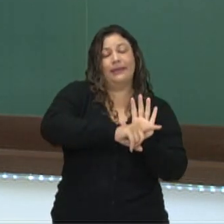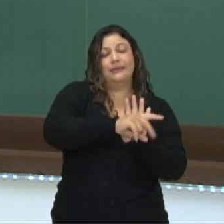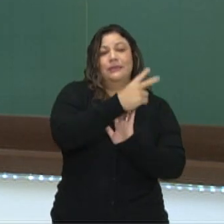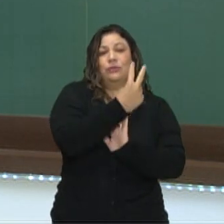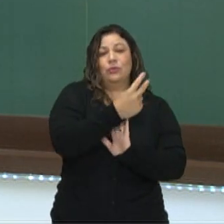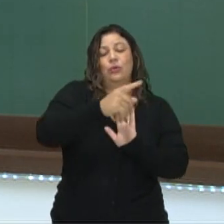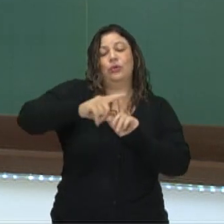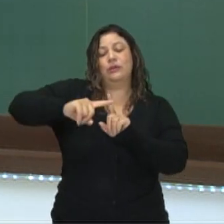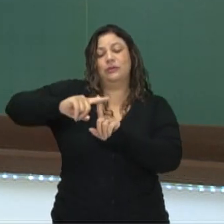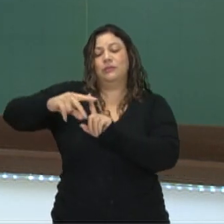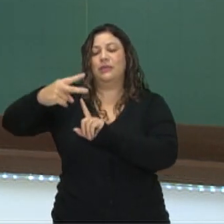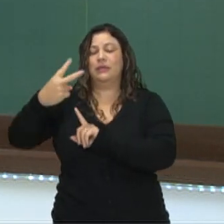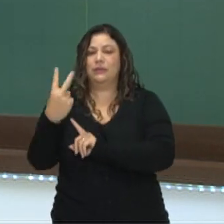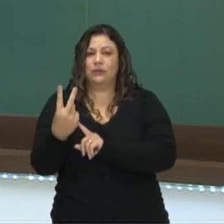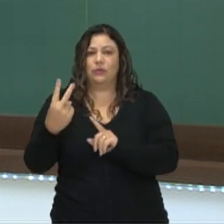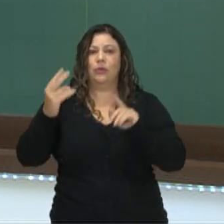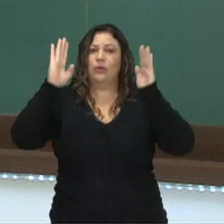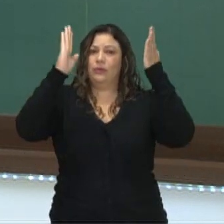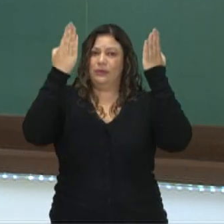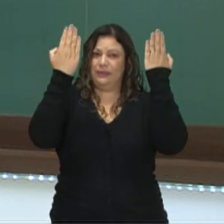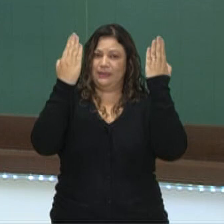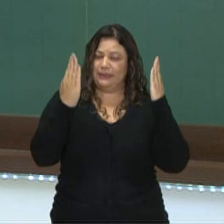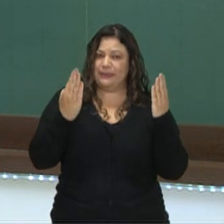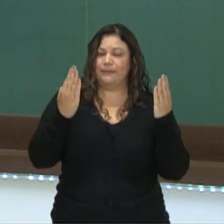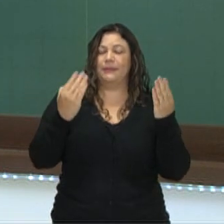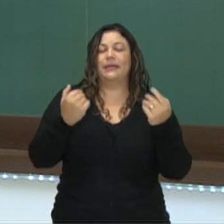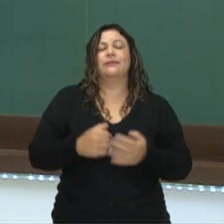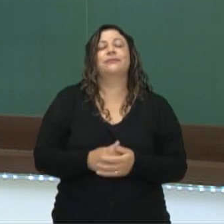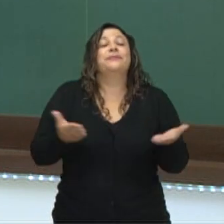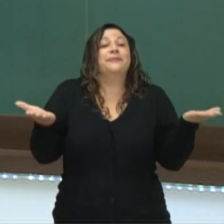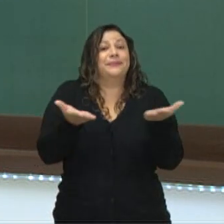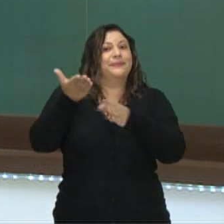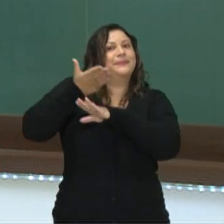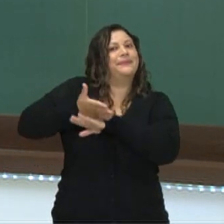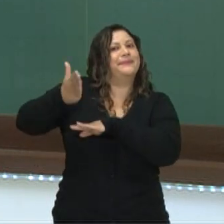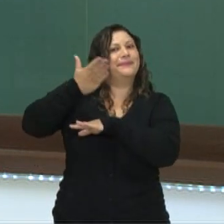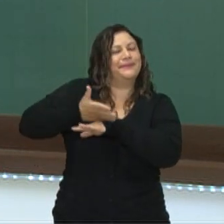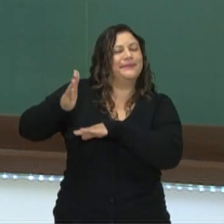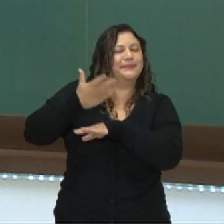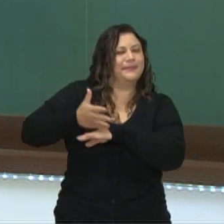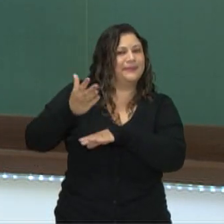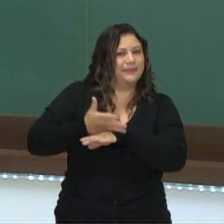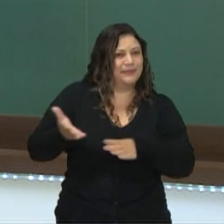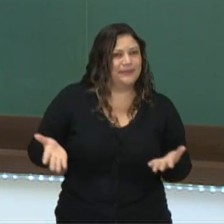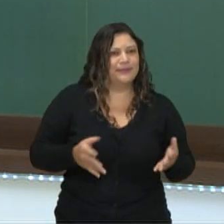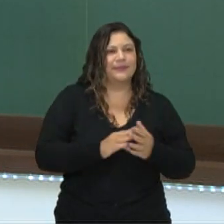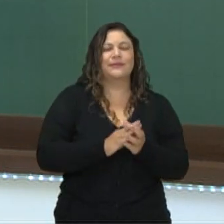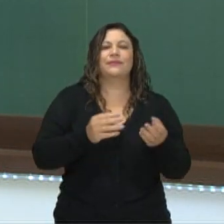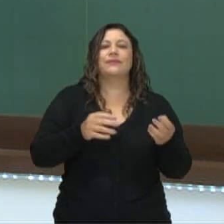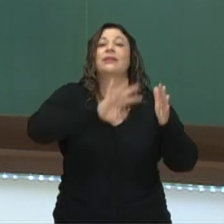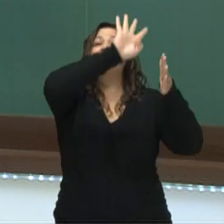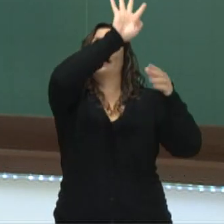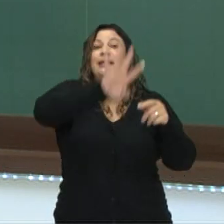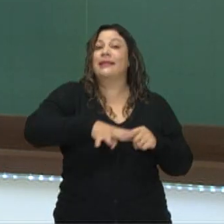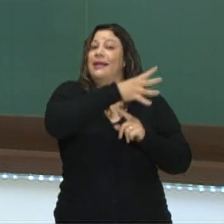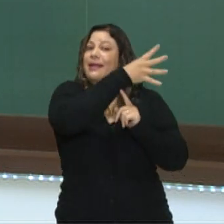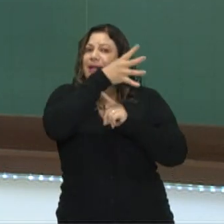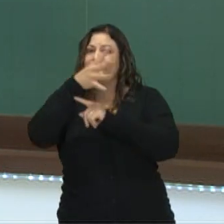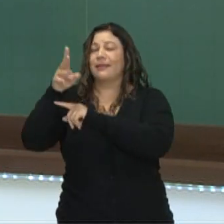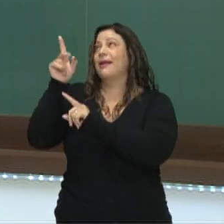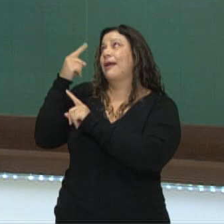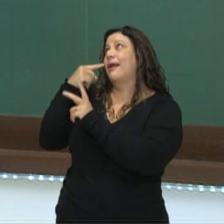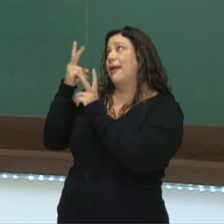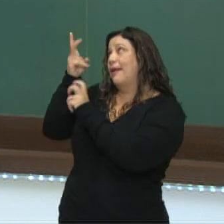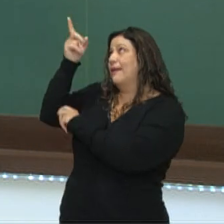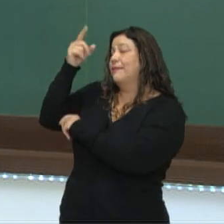Só reforçando. E agora a gente vai praticar um pouquinho, tá? Agora vocês vão completar essa tabela. Vocês estão vendo que eu coloquei aqui